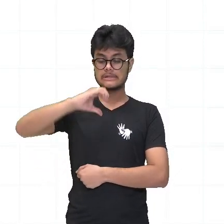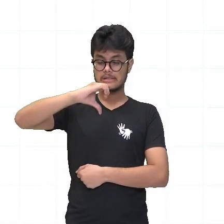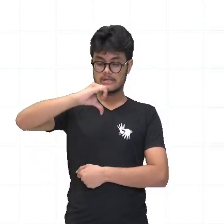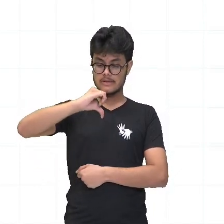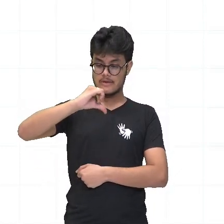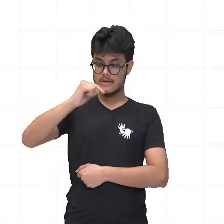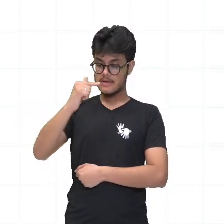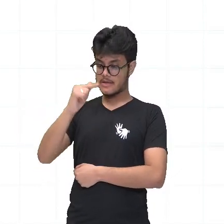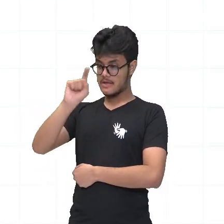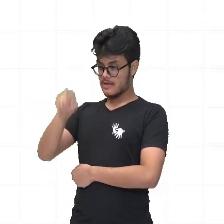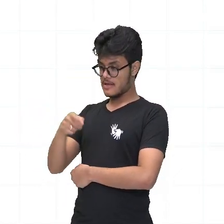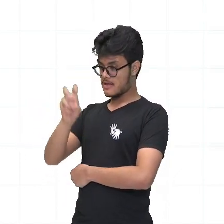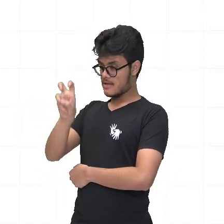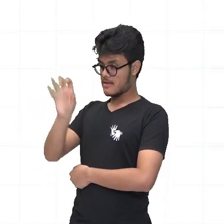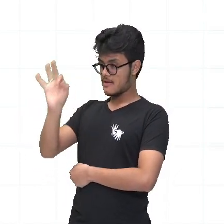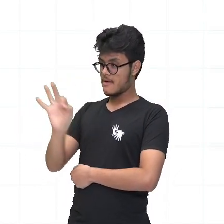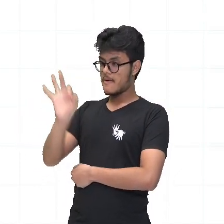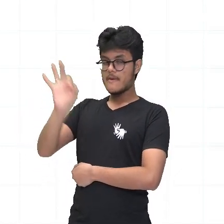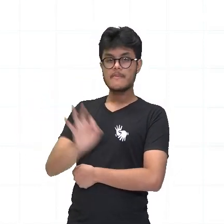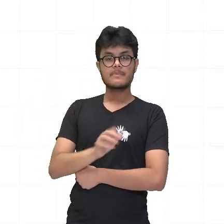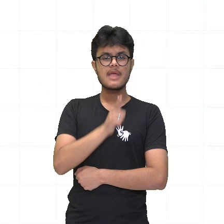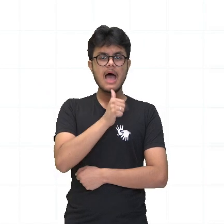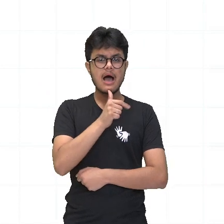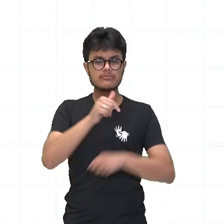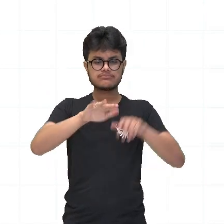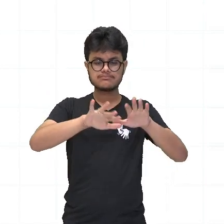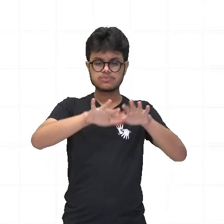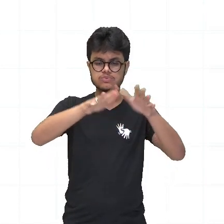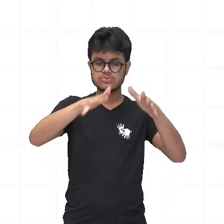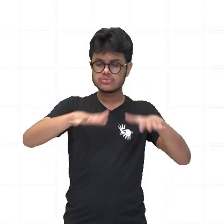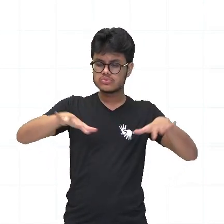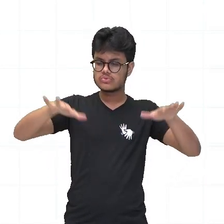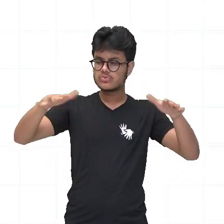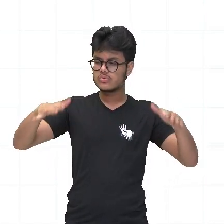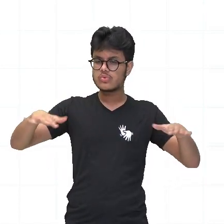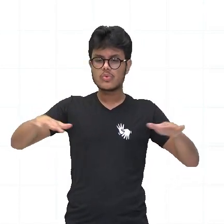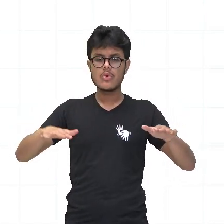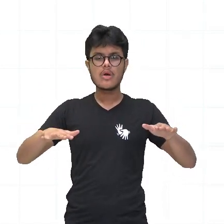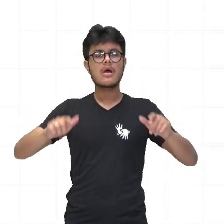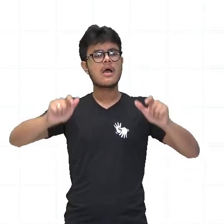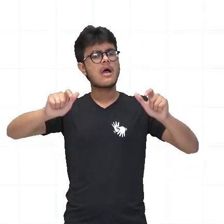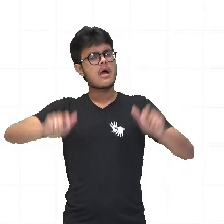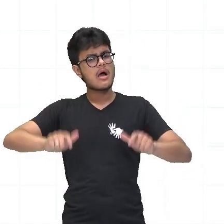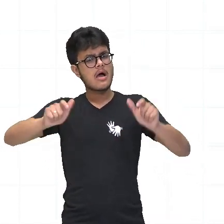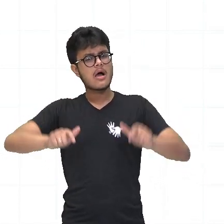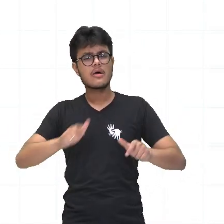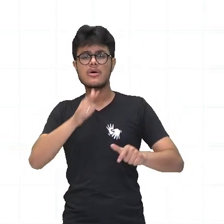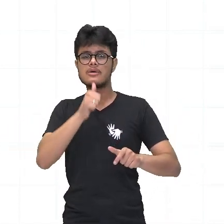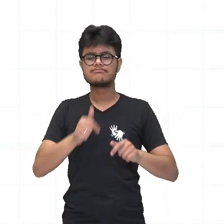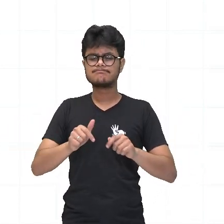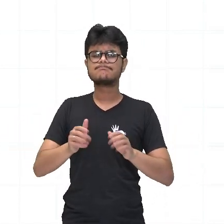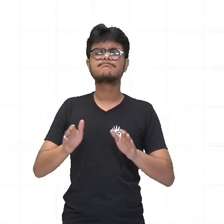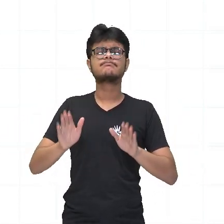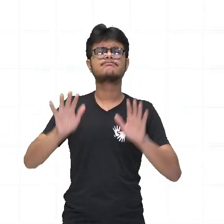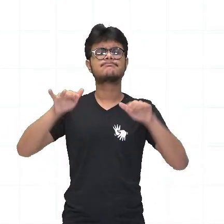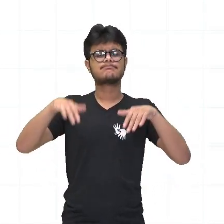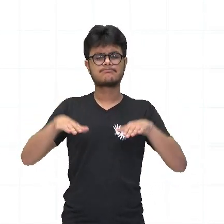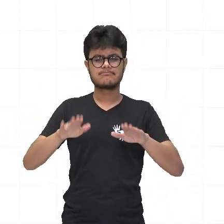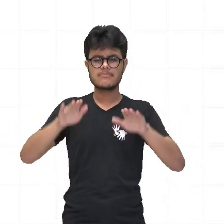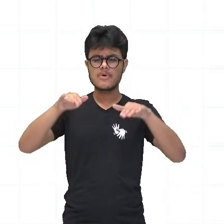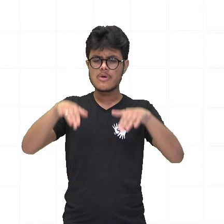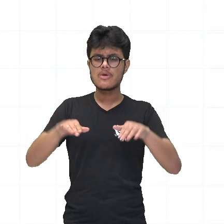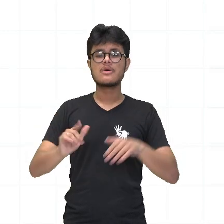oceanos, por mares, por rios, lagos, e todos estes eles vão ter aí